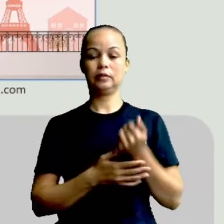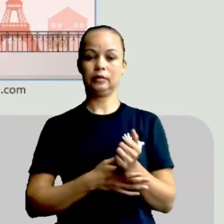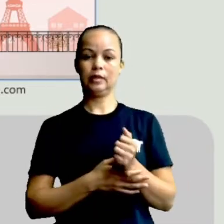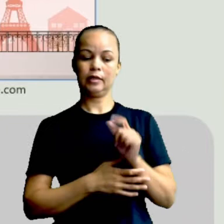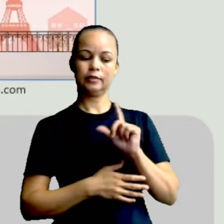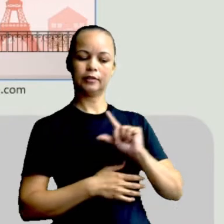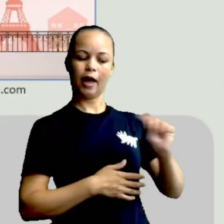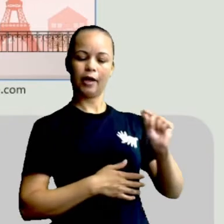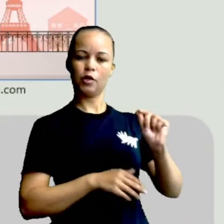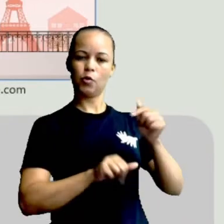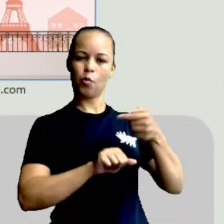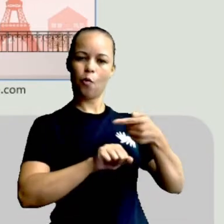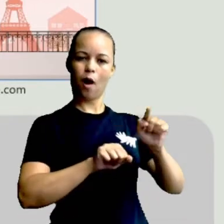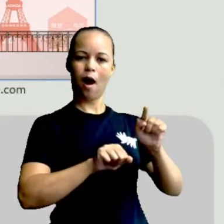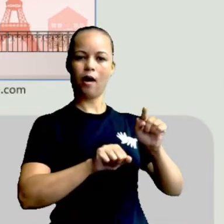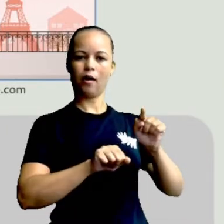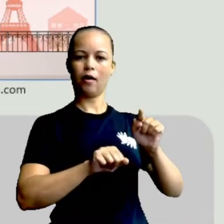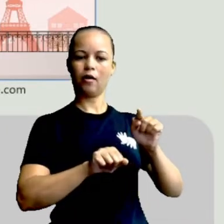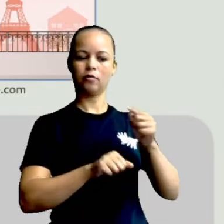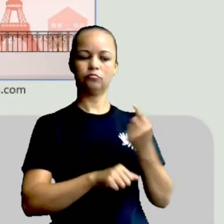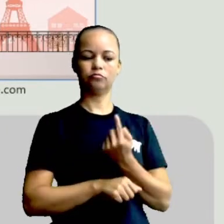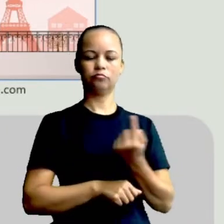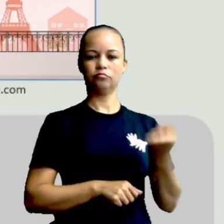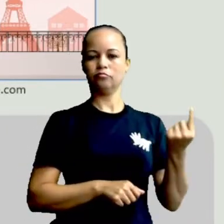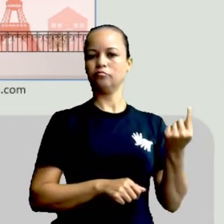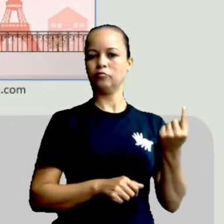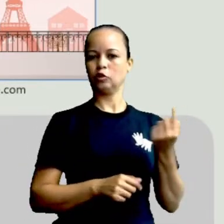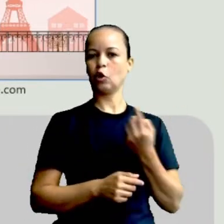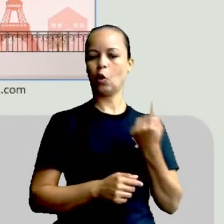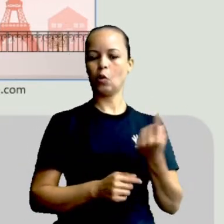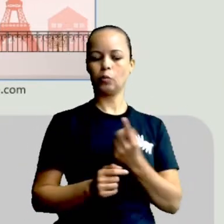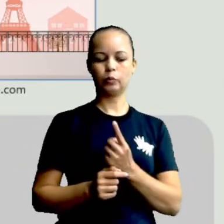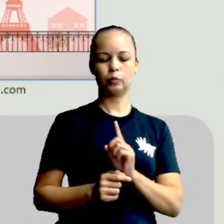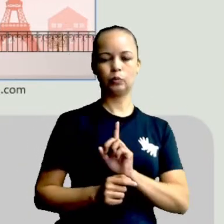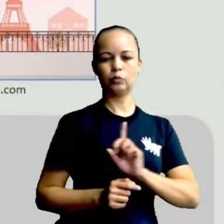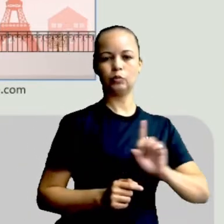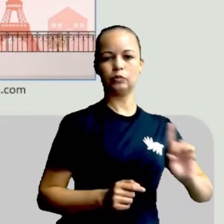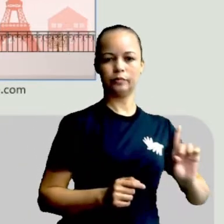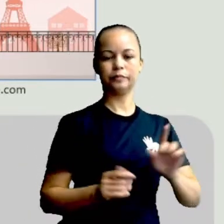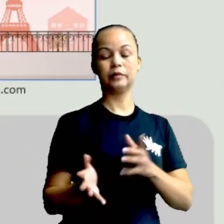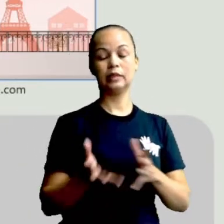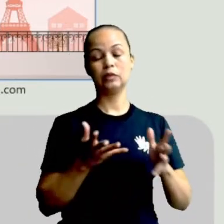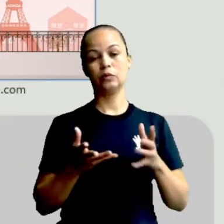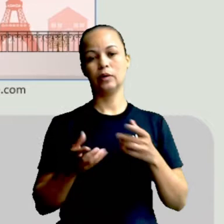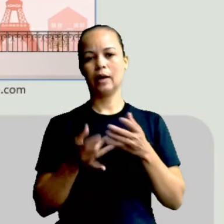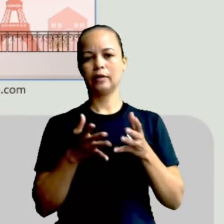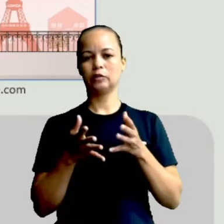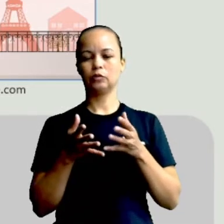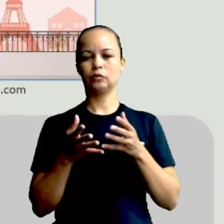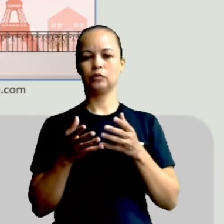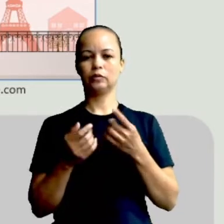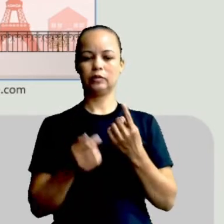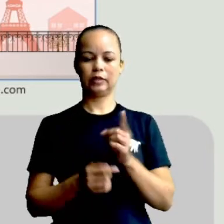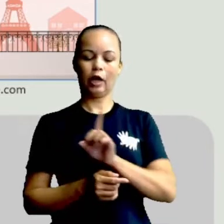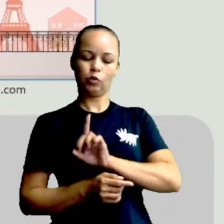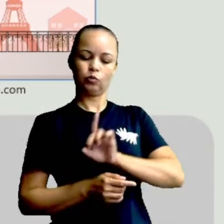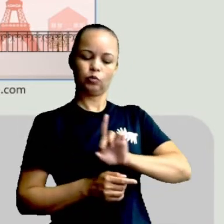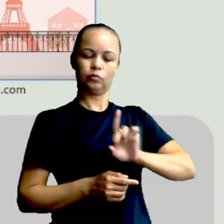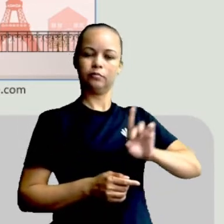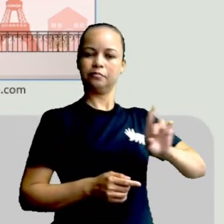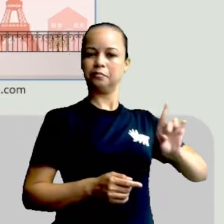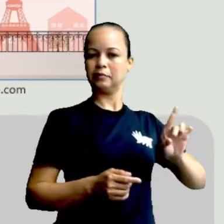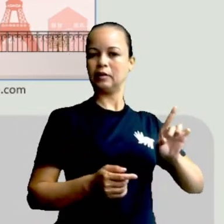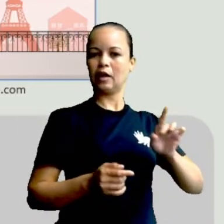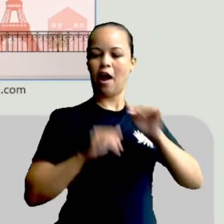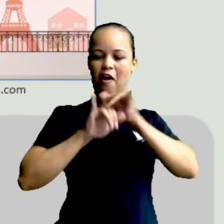Saiu à francesa significa que saiu a moda francesa digamos assim no caso eu ia do scooby-doo saiu de